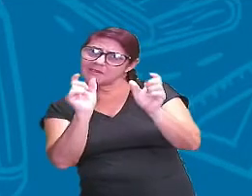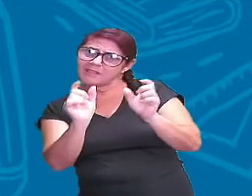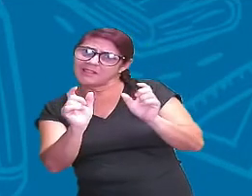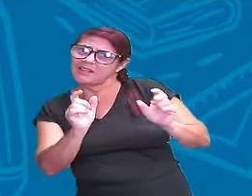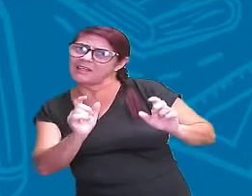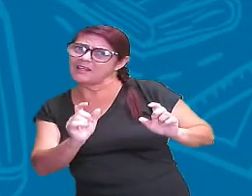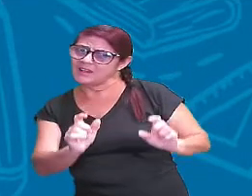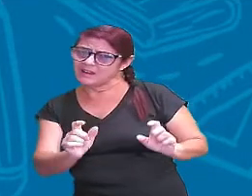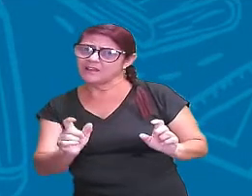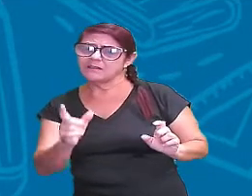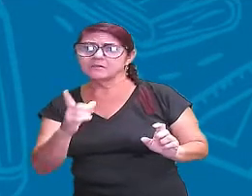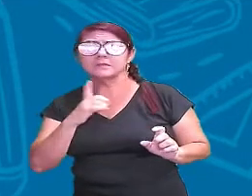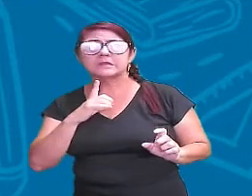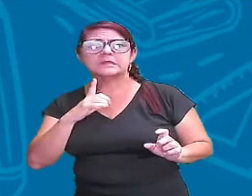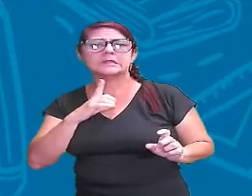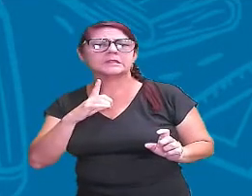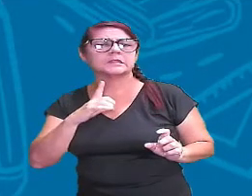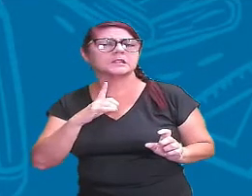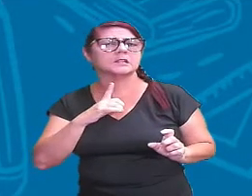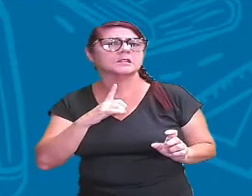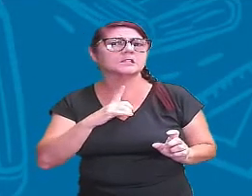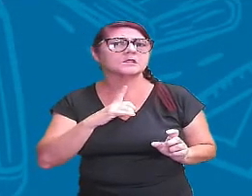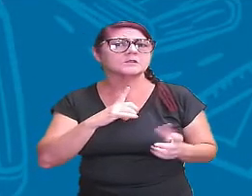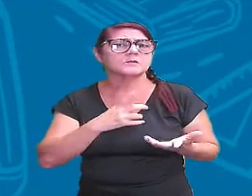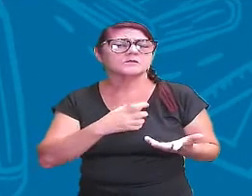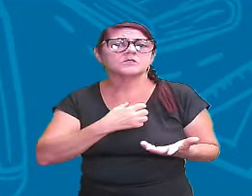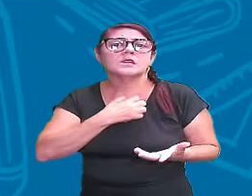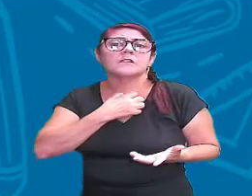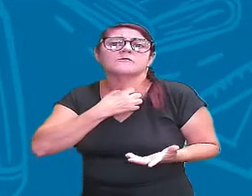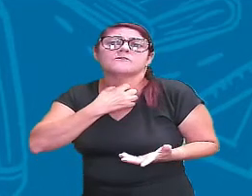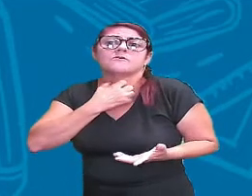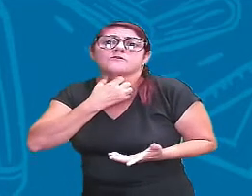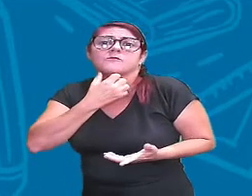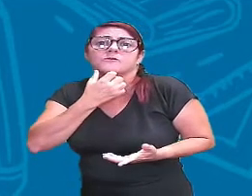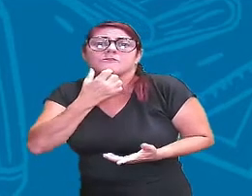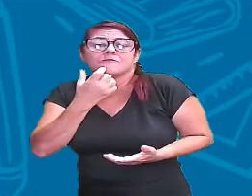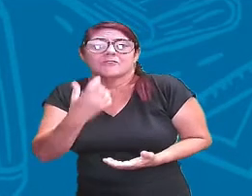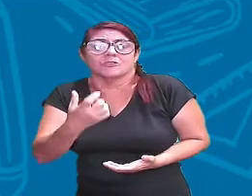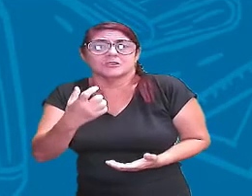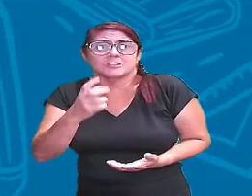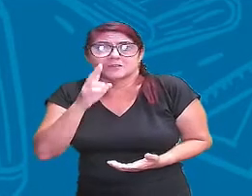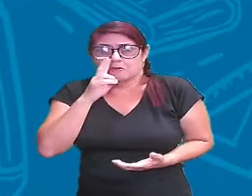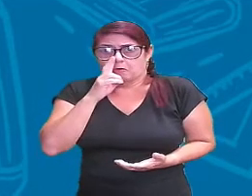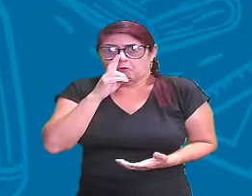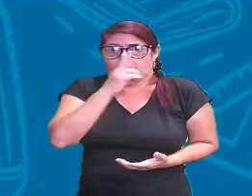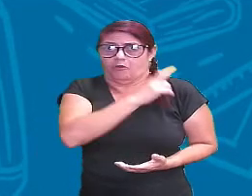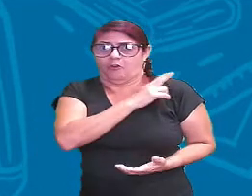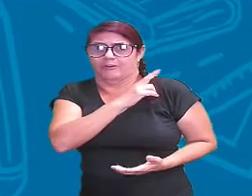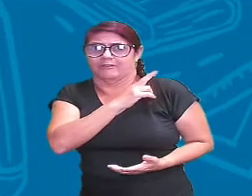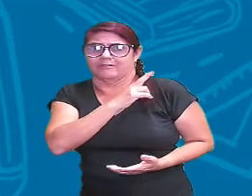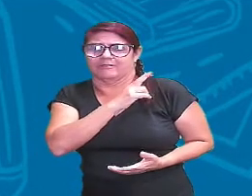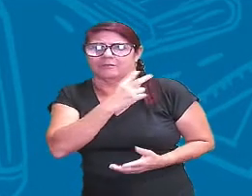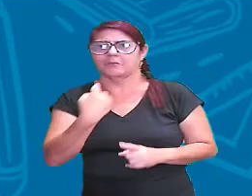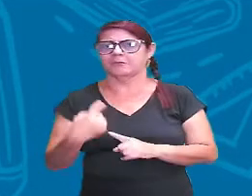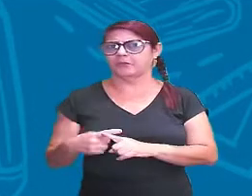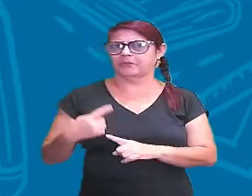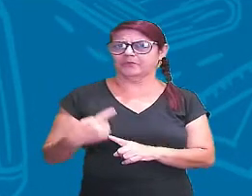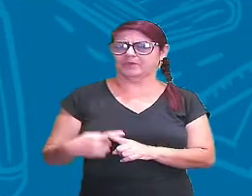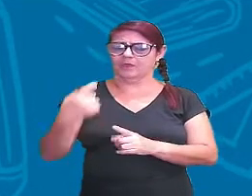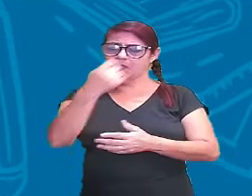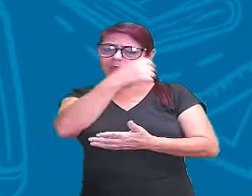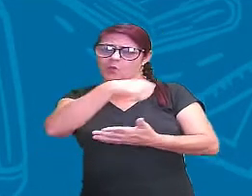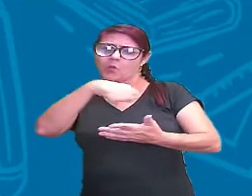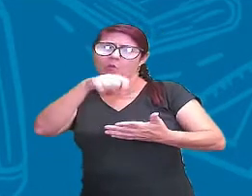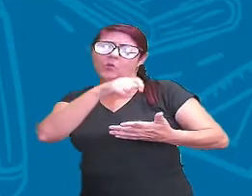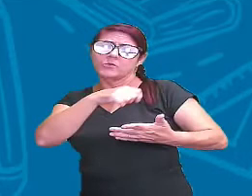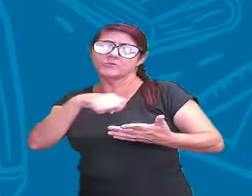a gente teve uma entonação, a voz, um som forte, porque elas são escritas